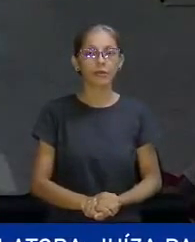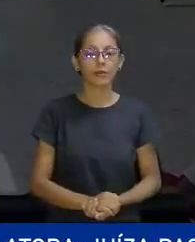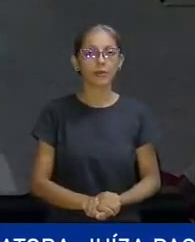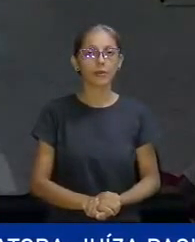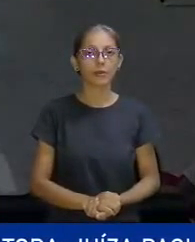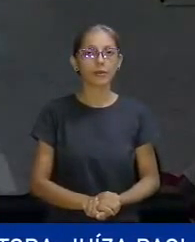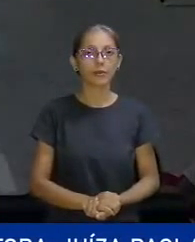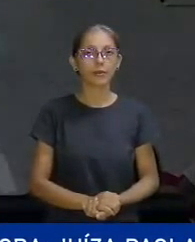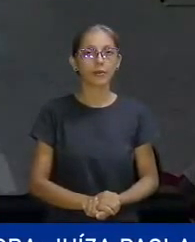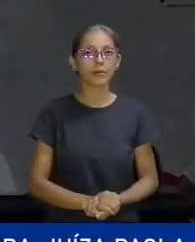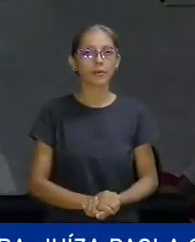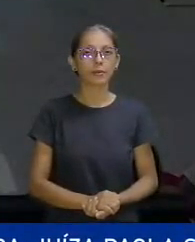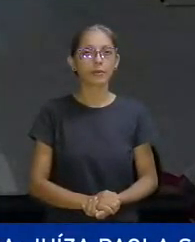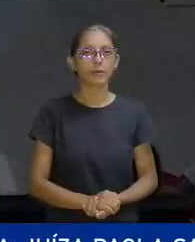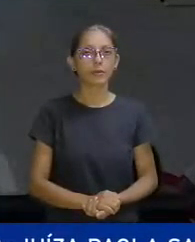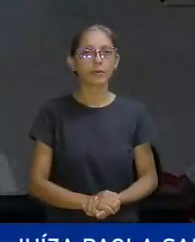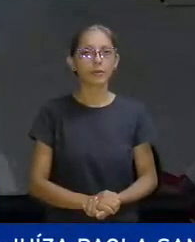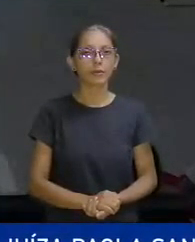Aprova com ressalvas, é isso?